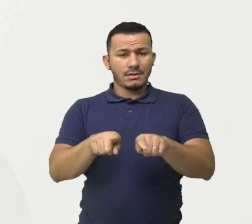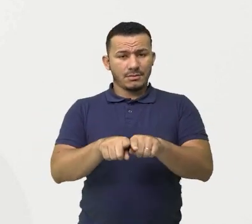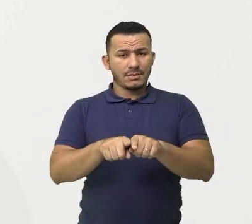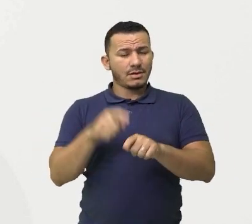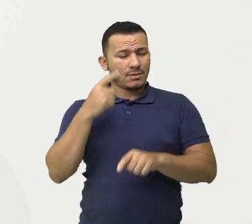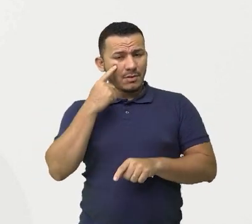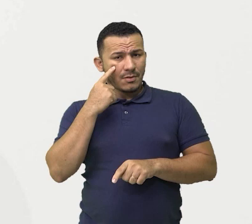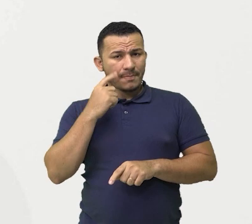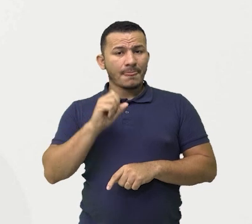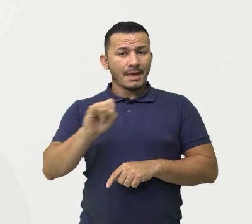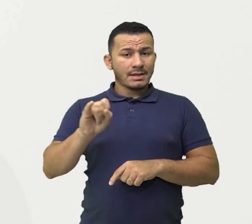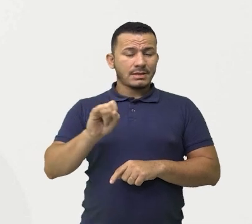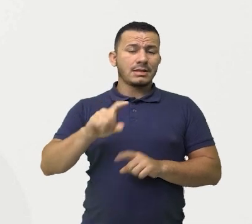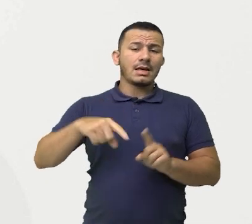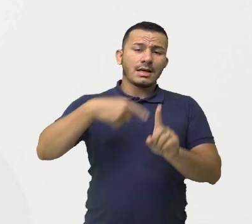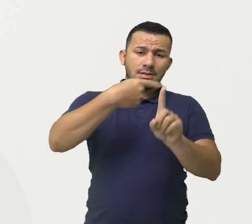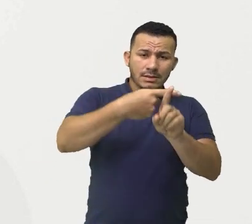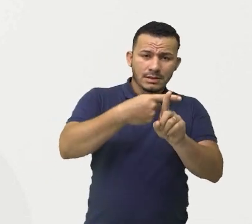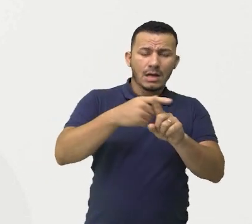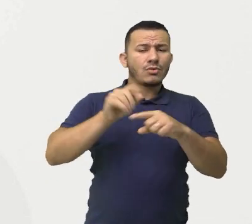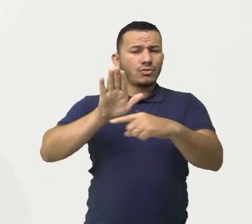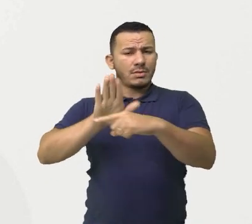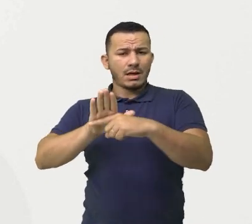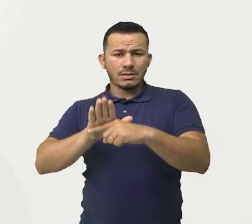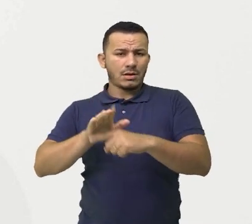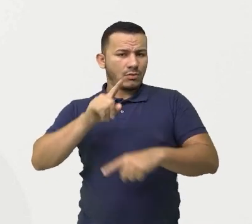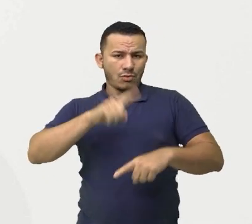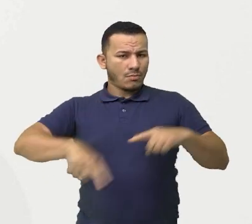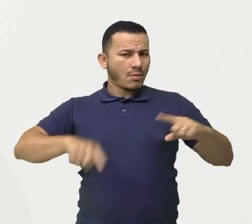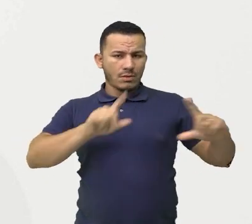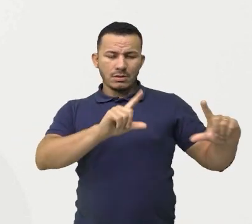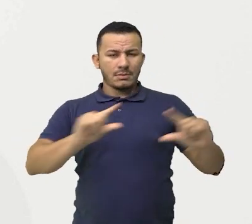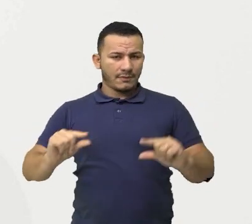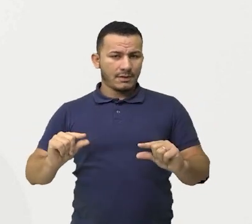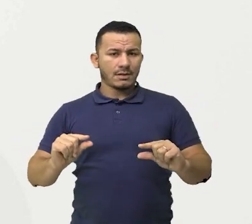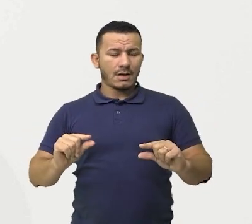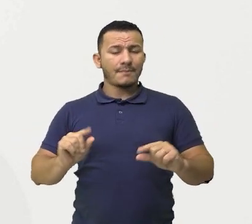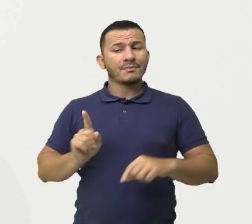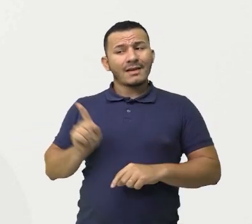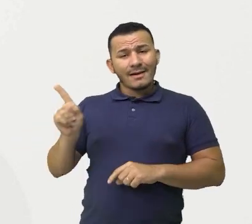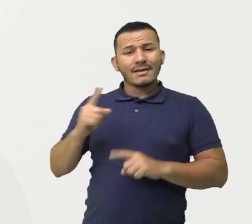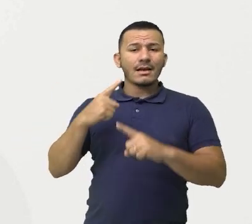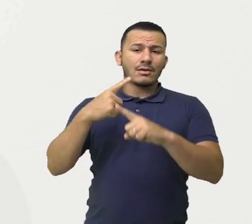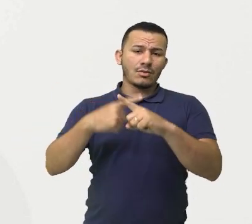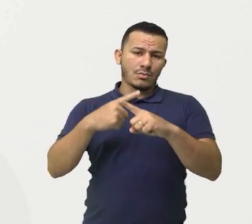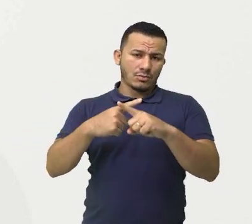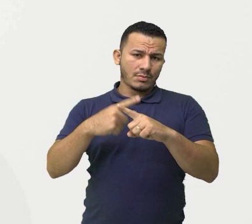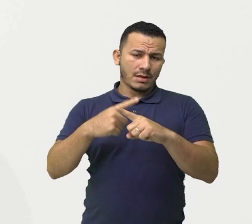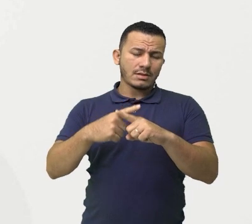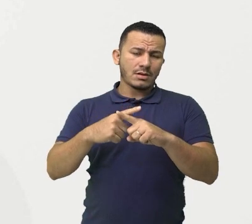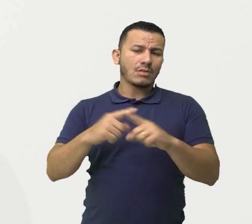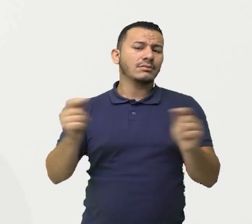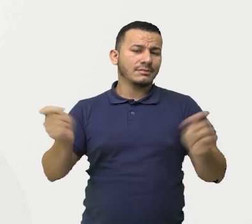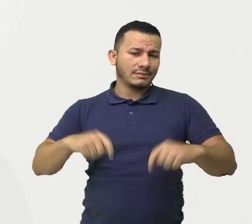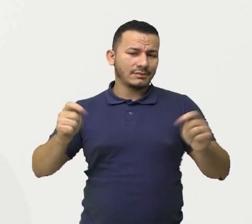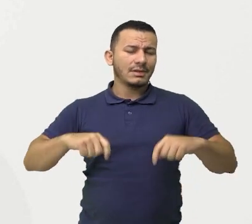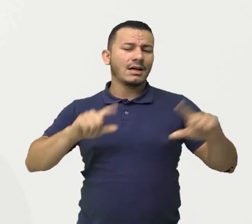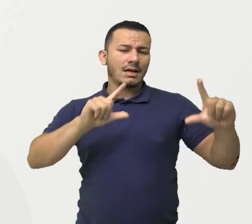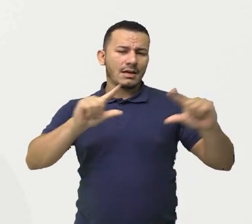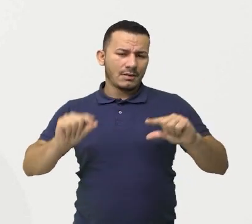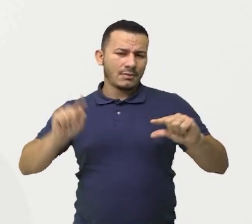Olha só, se fosse uma adição ou subtração, não seria permitido fazer a simplificação, tá bom? Mas, como é um produto, é